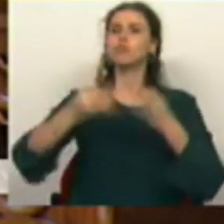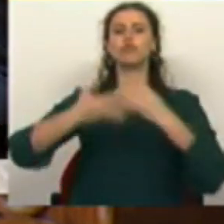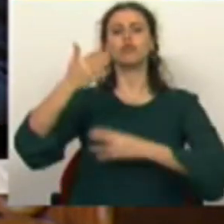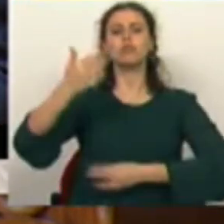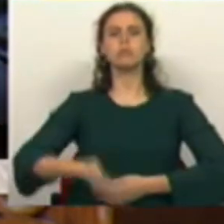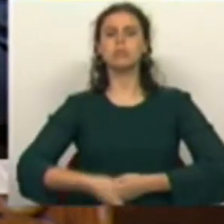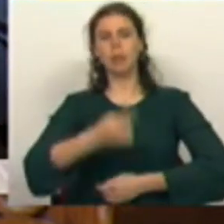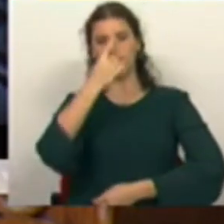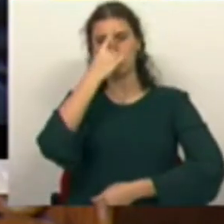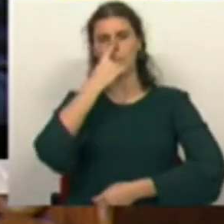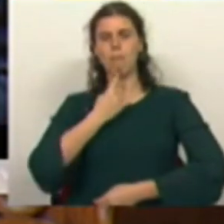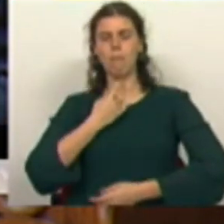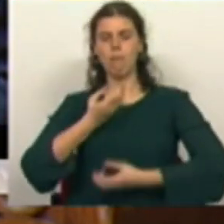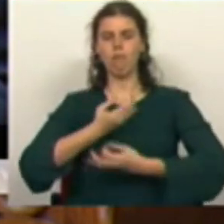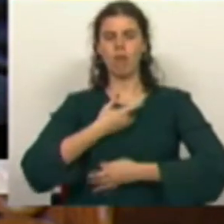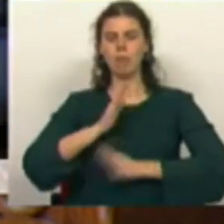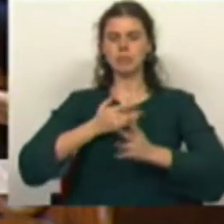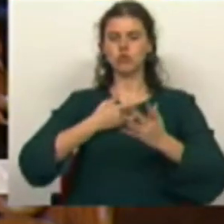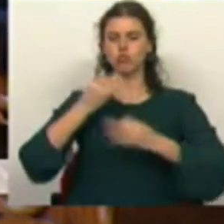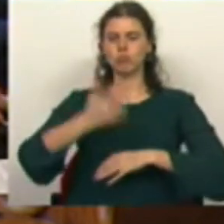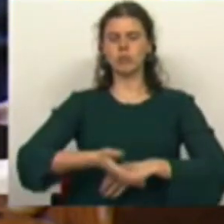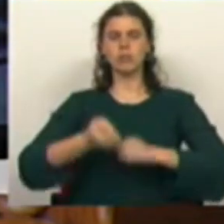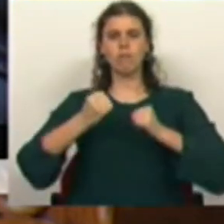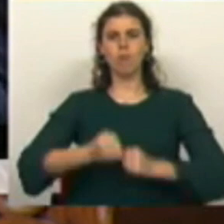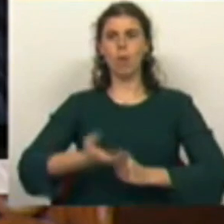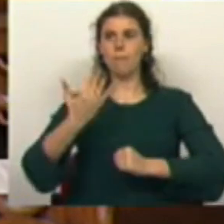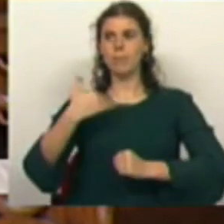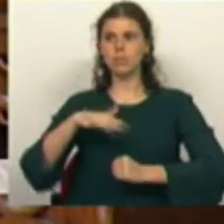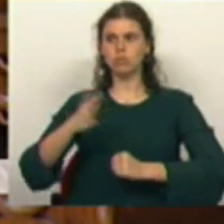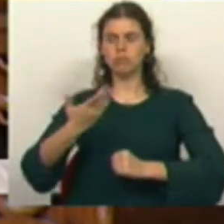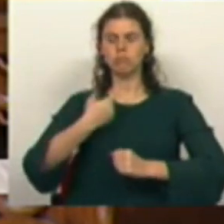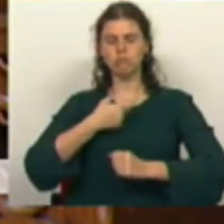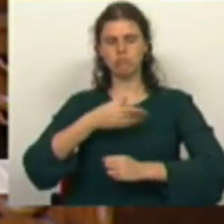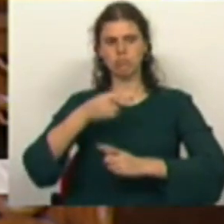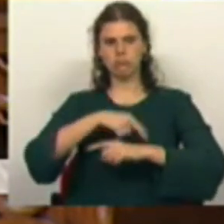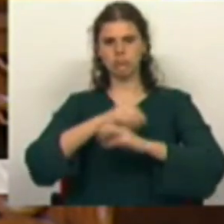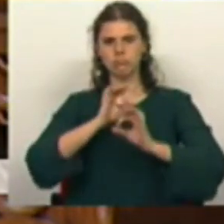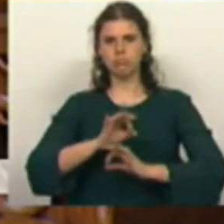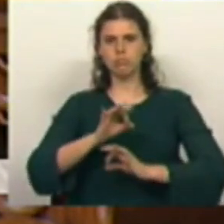da imparcialidade e da necessidade de ter uma justiça forte e quando chega a altura esquecemos aqueles que